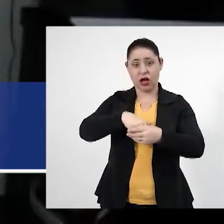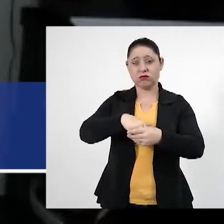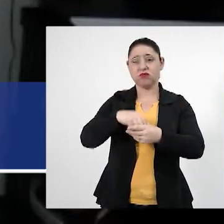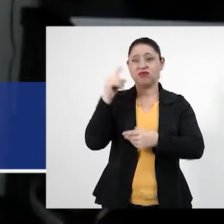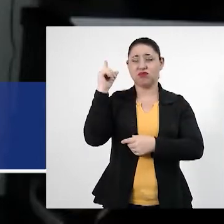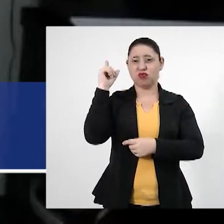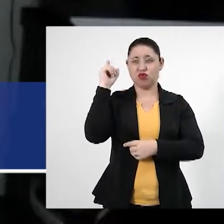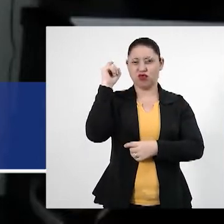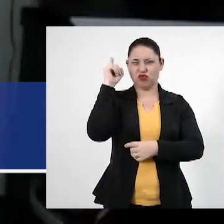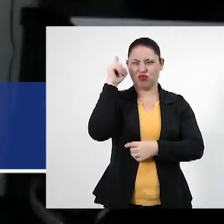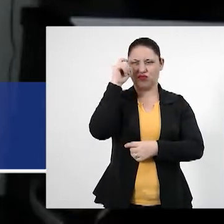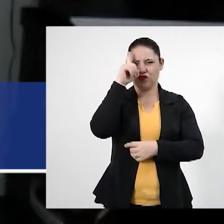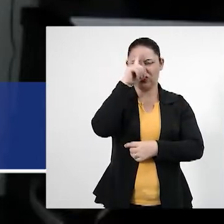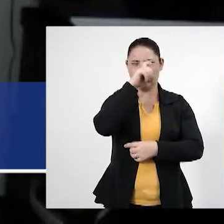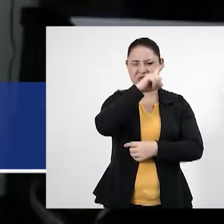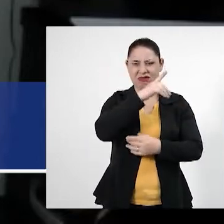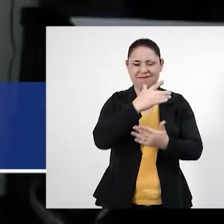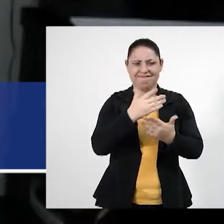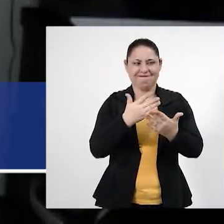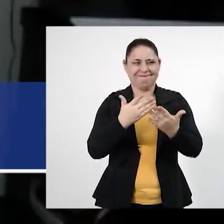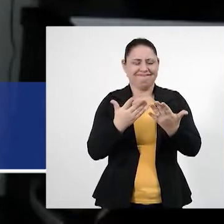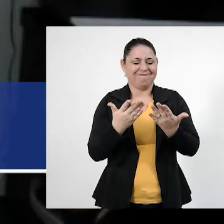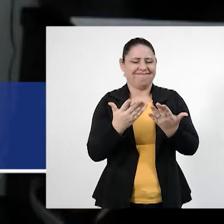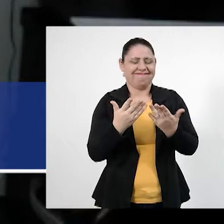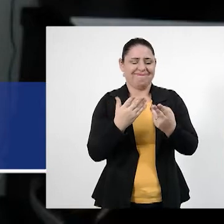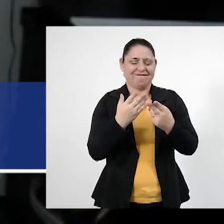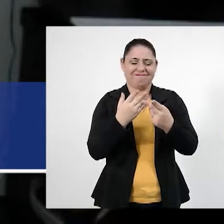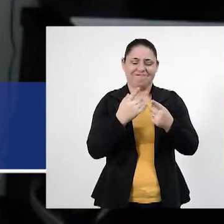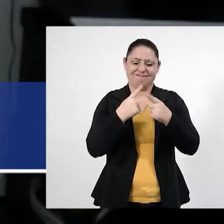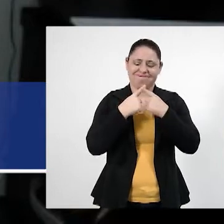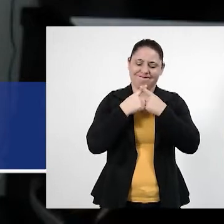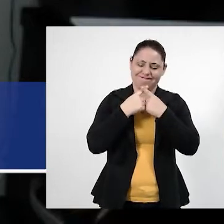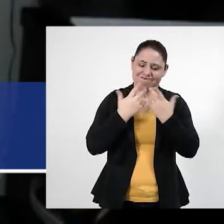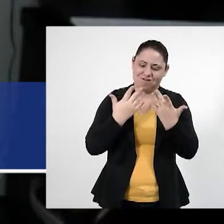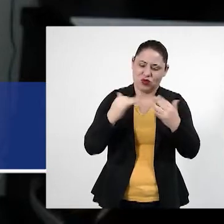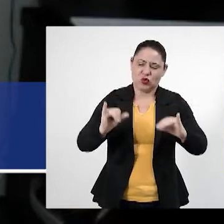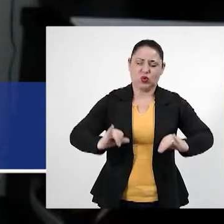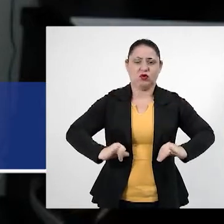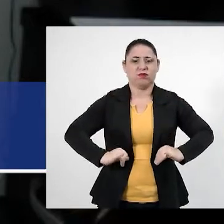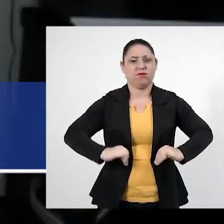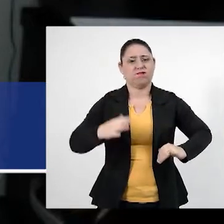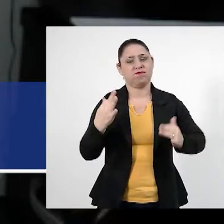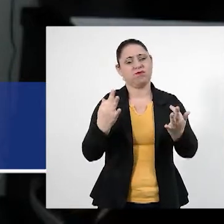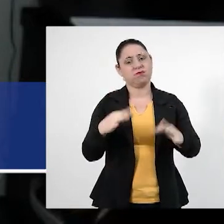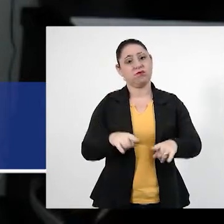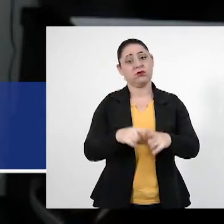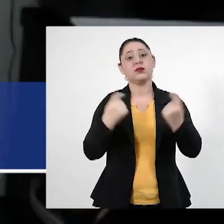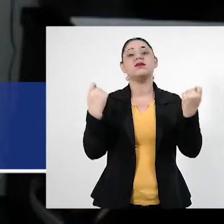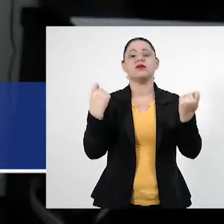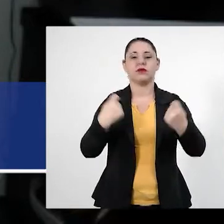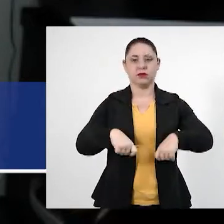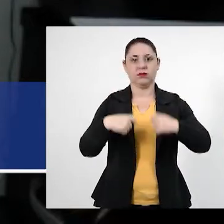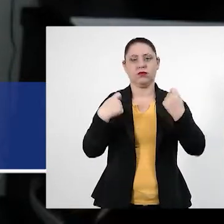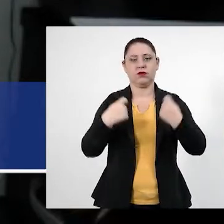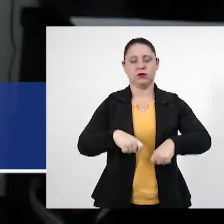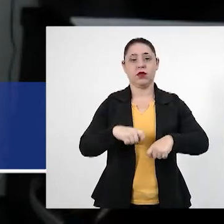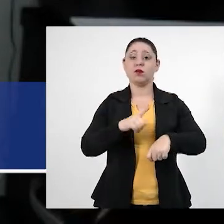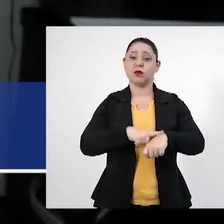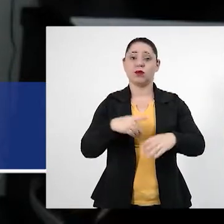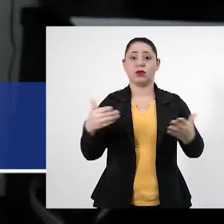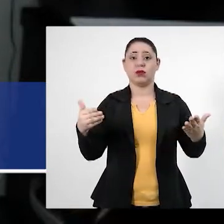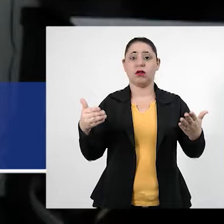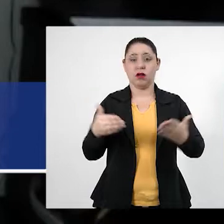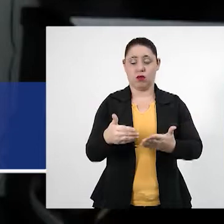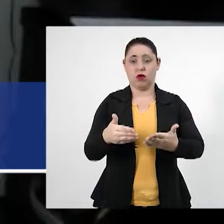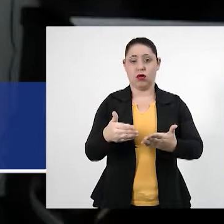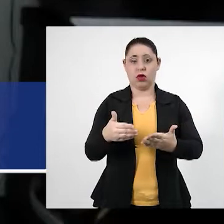para tomar essa decisão, é uma decisão muito dura, muito amarga, muito doída, mas